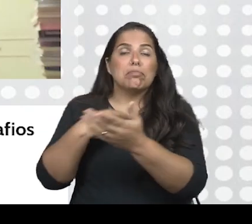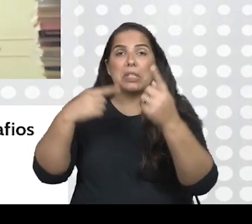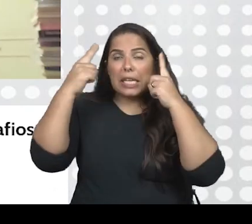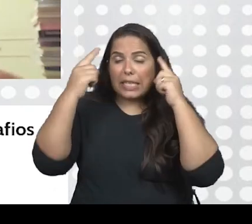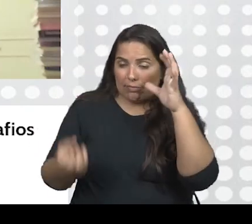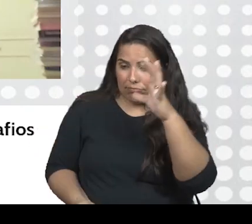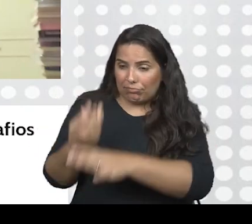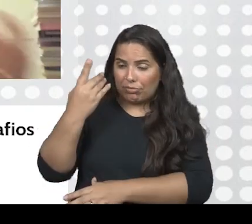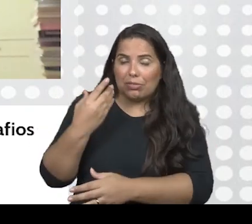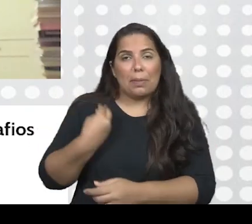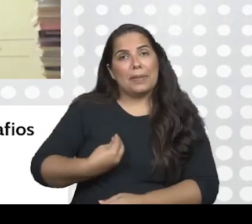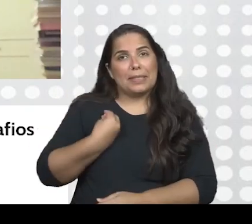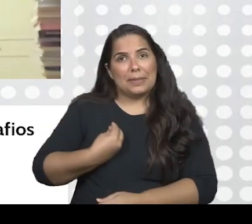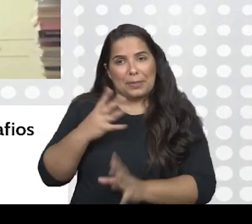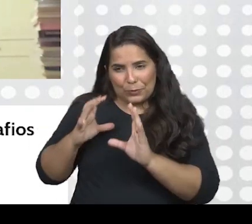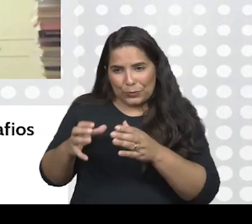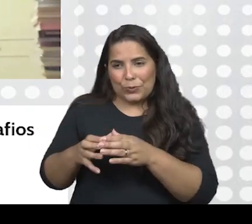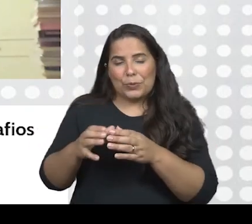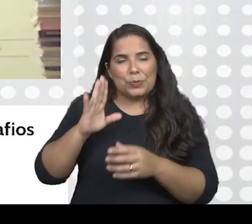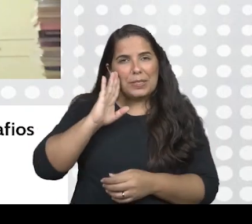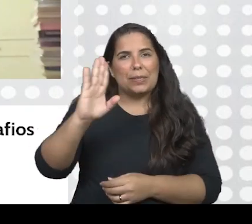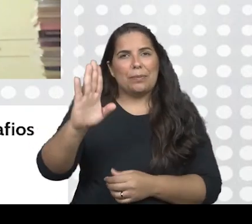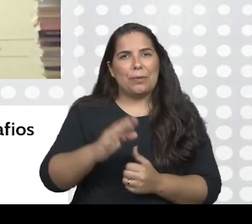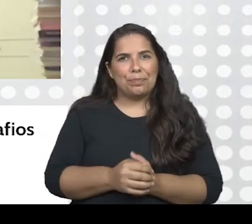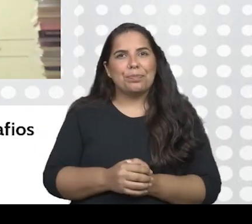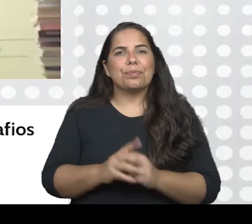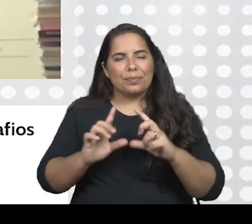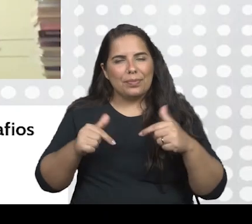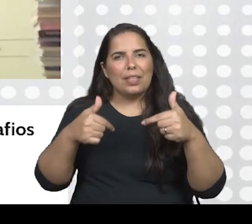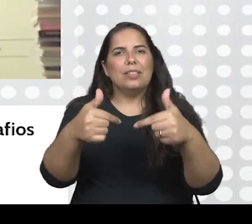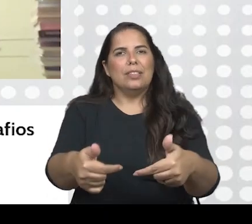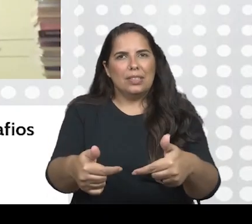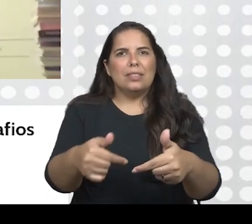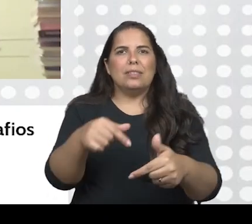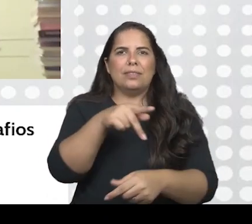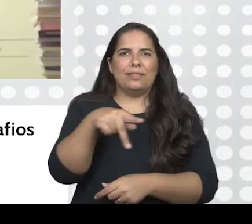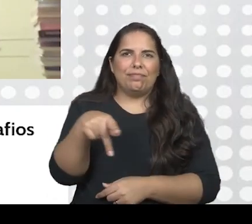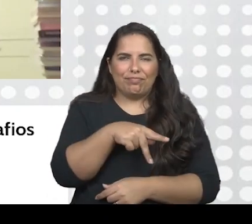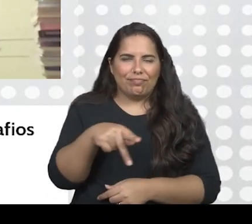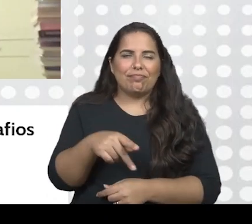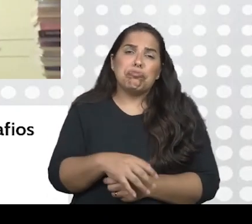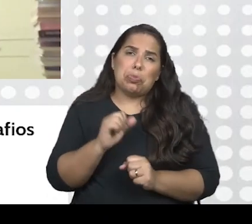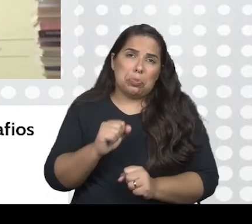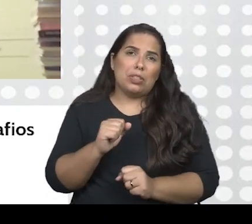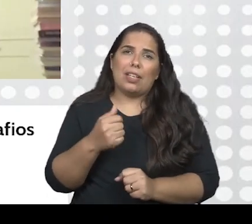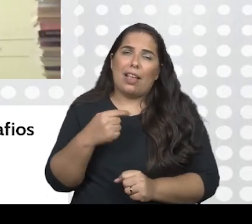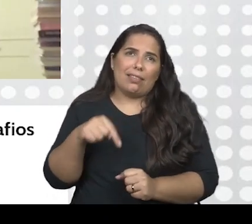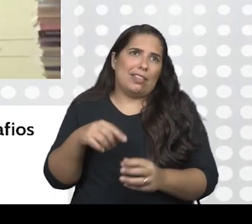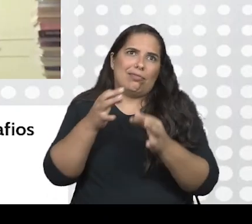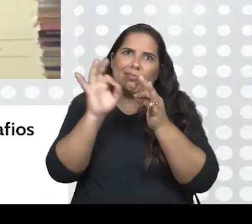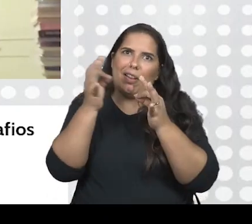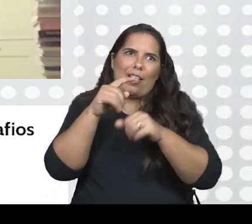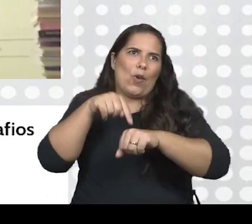da colaboração como elemento central para a atuação dos professores. Eu poderia aqui ficar